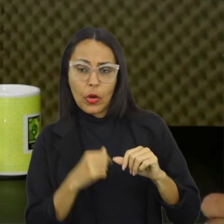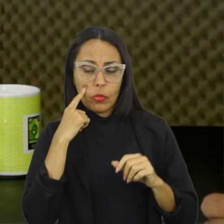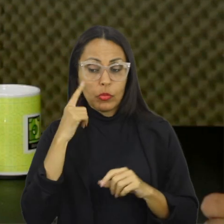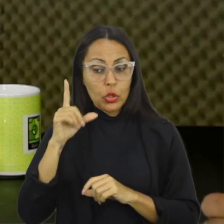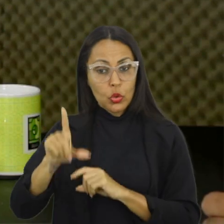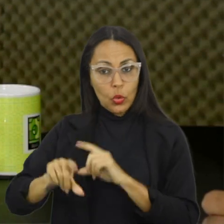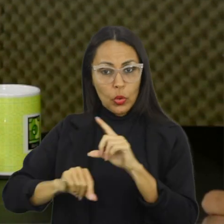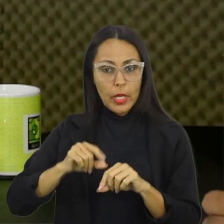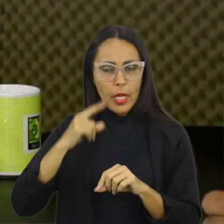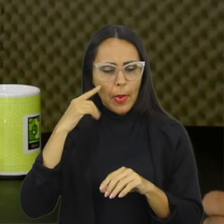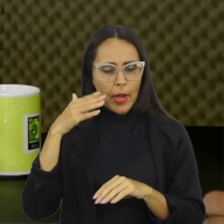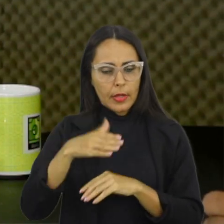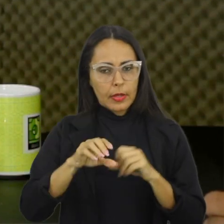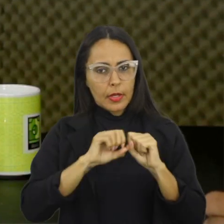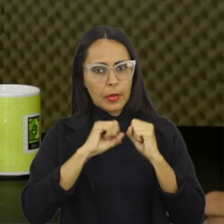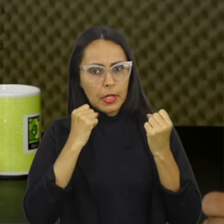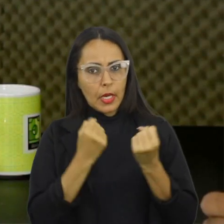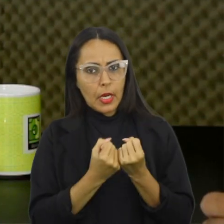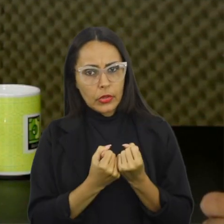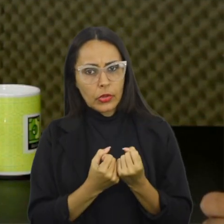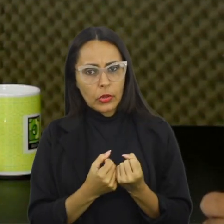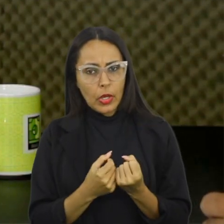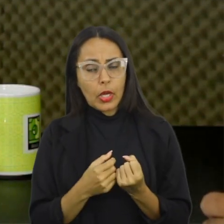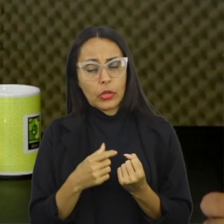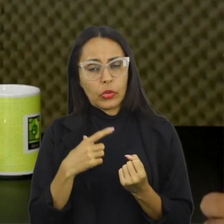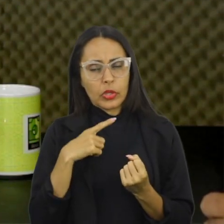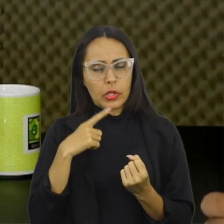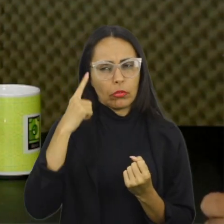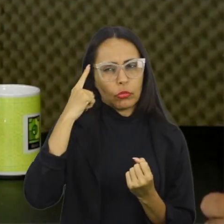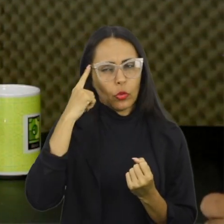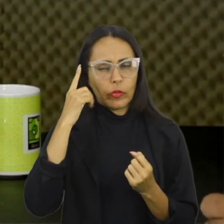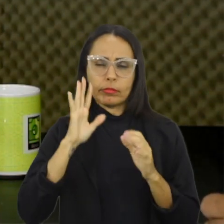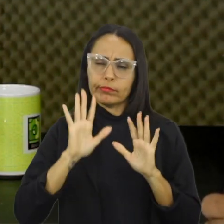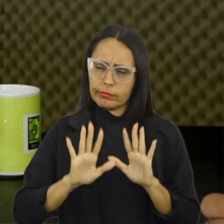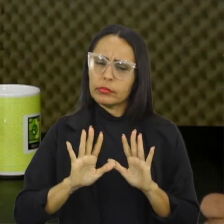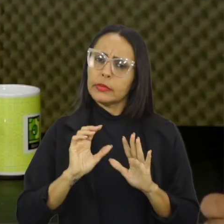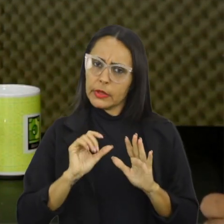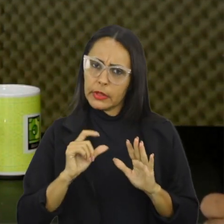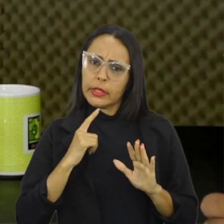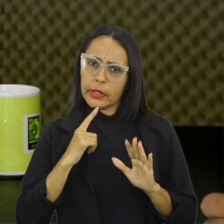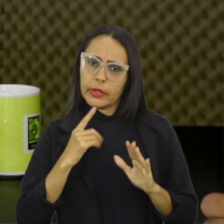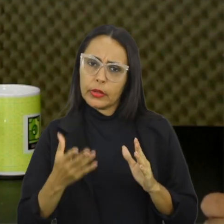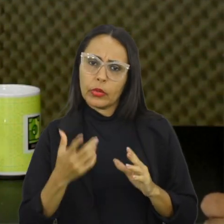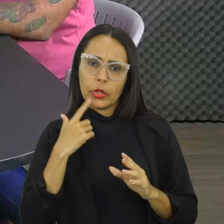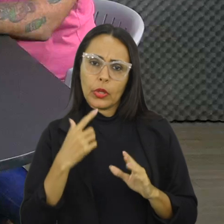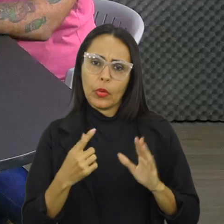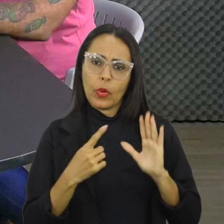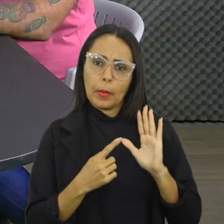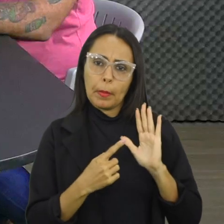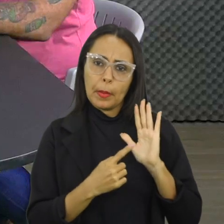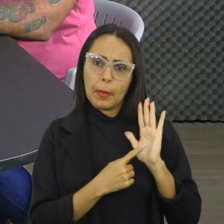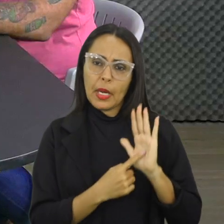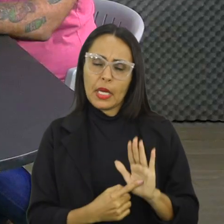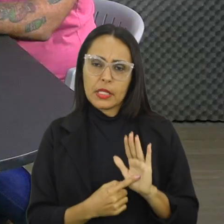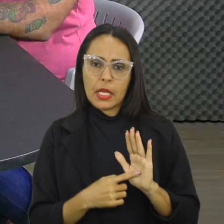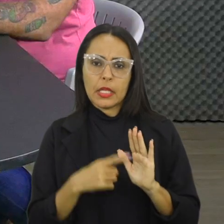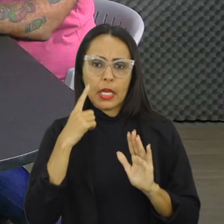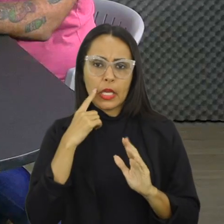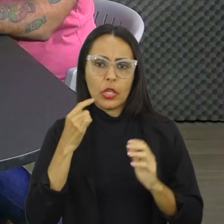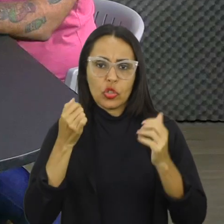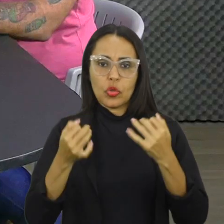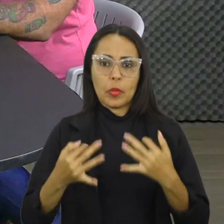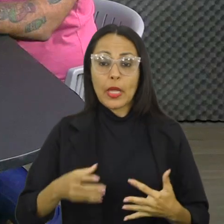a escolha para entrar no seminário, tinha minhas dúvidas, obviamente. Quando eu apresentei a decisão para os